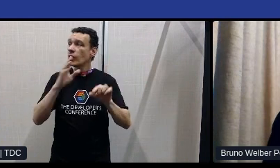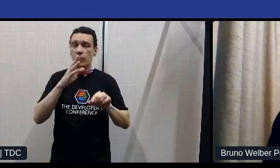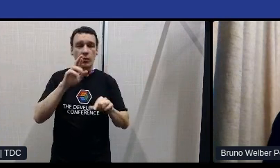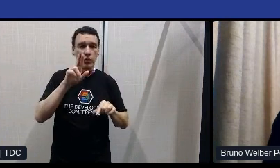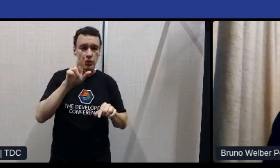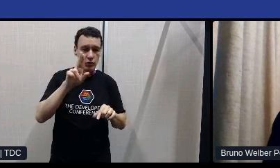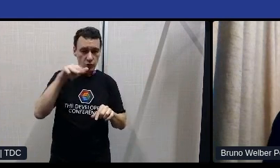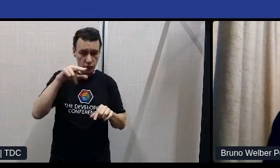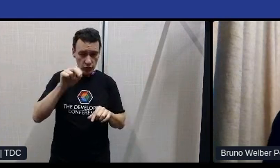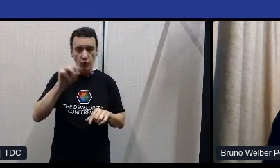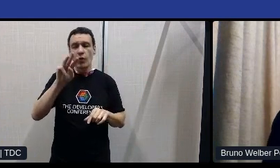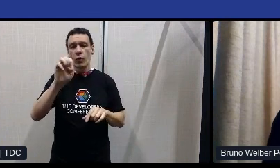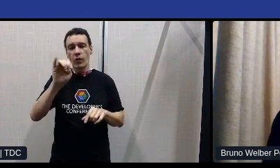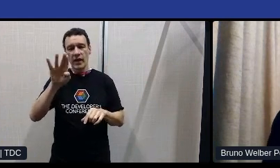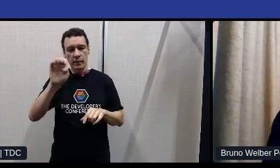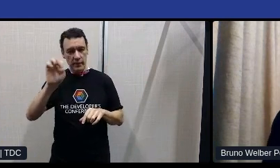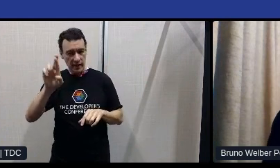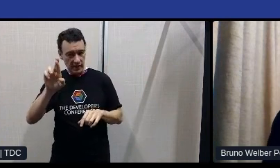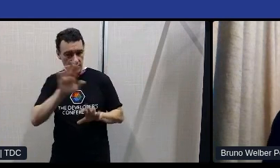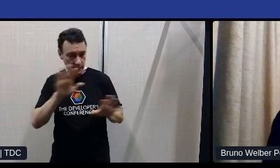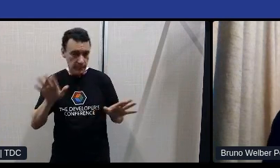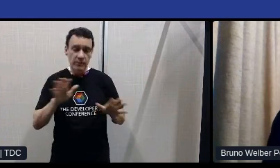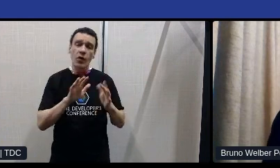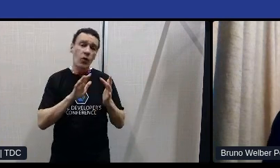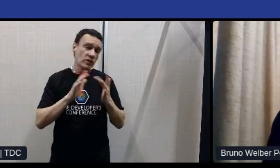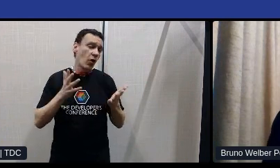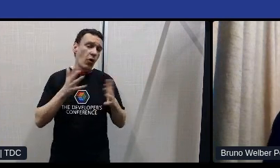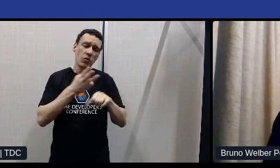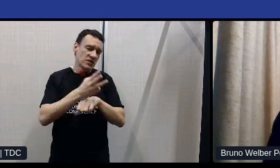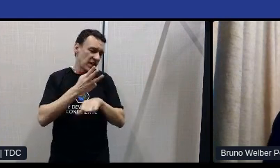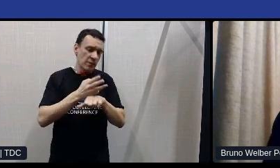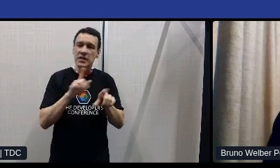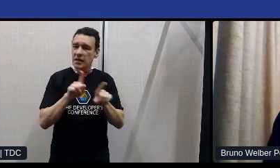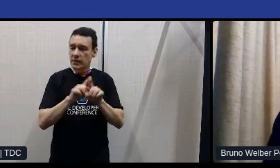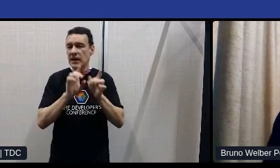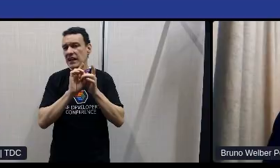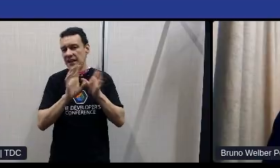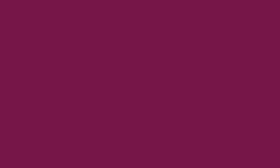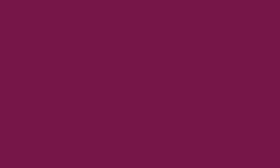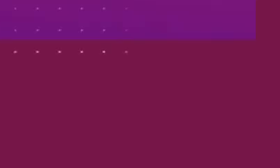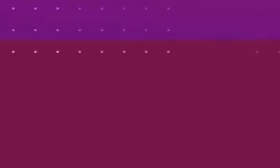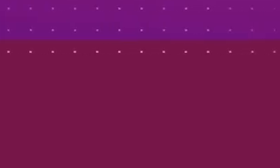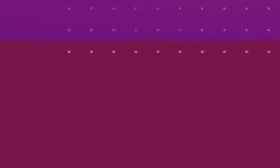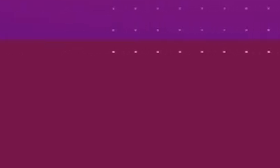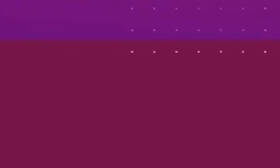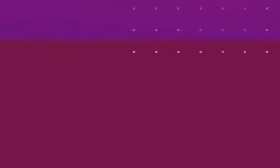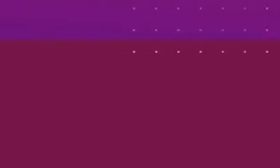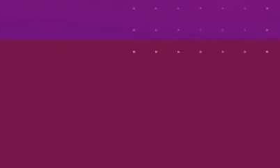vamos se conectar, ou pelo WhatsApp e Telegram também, fiquem à vontade em chamar caso queira.